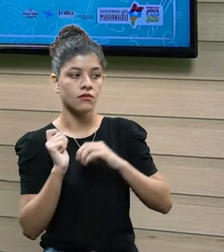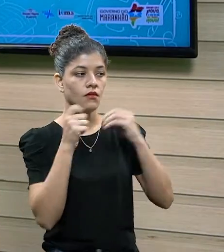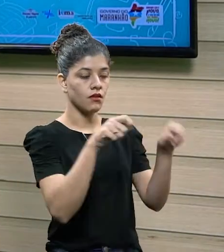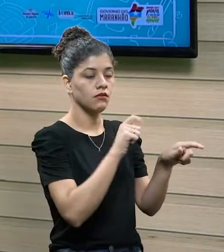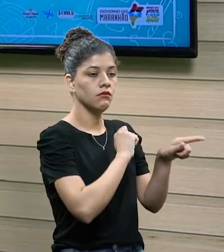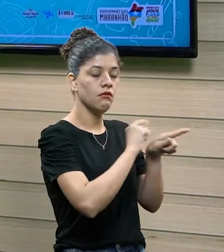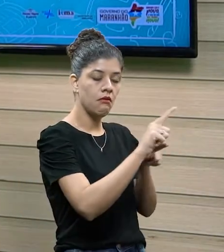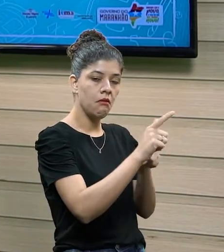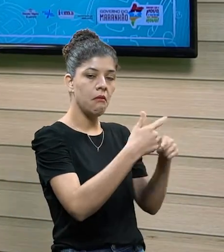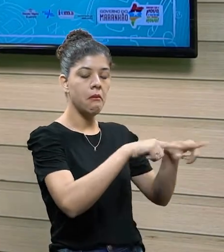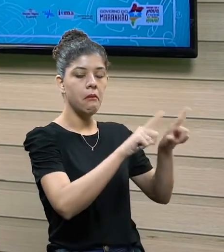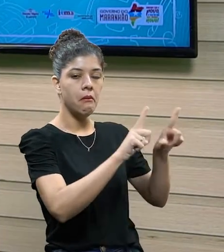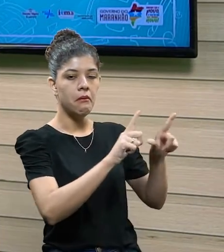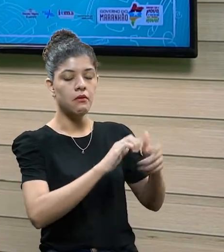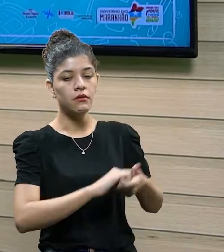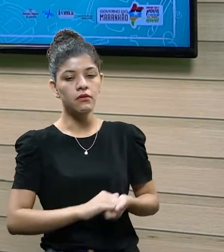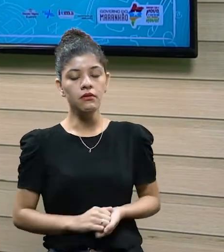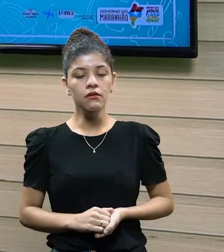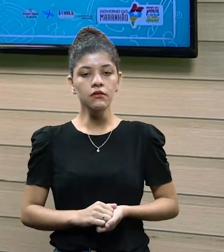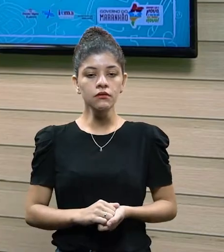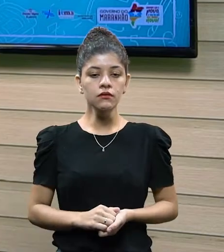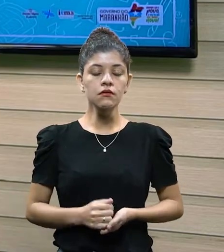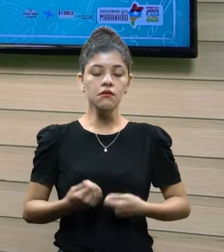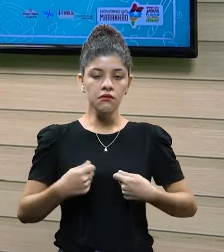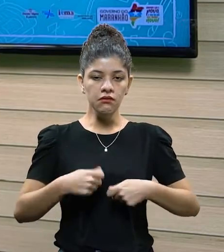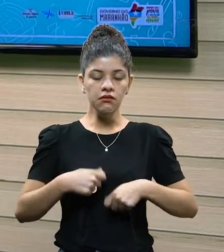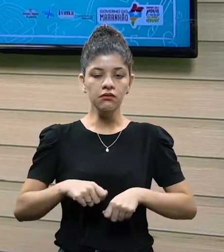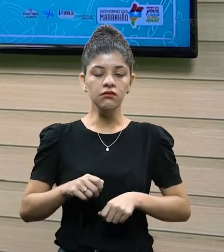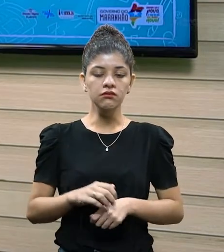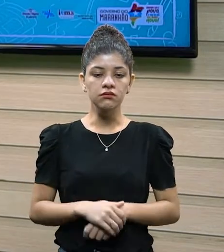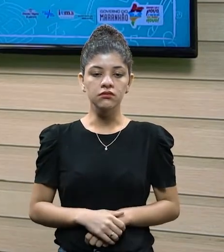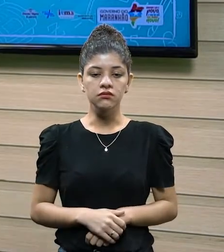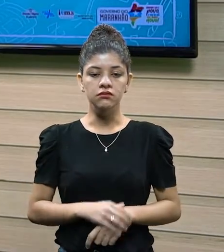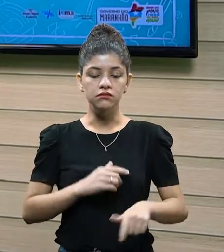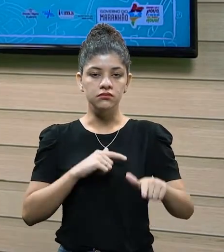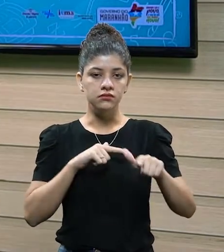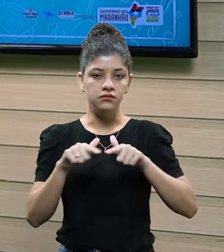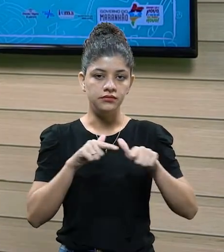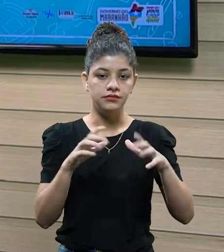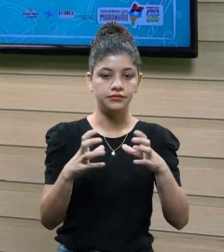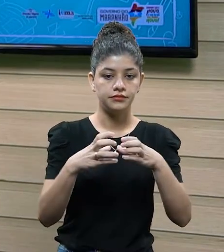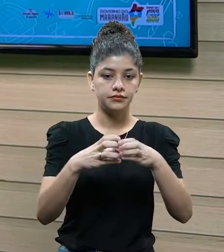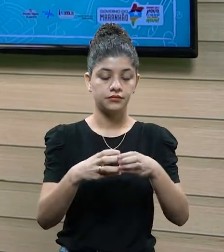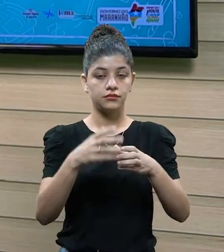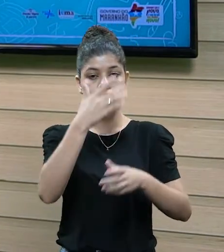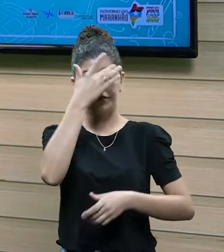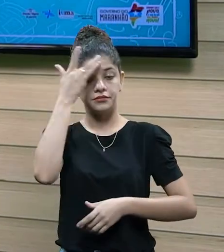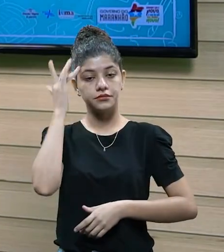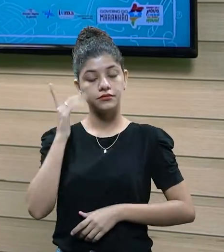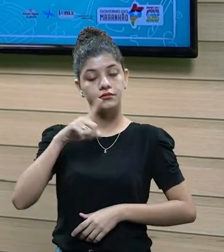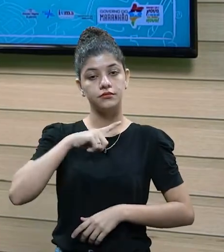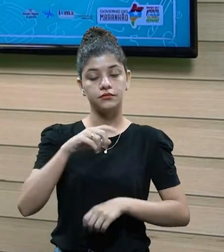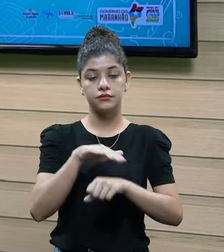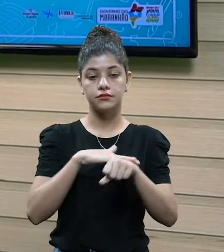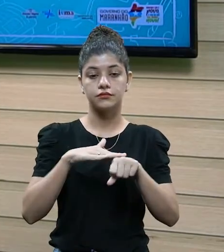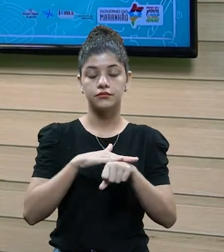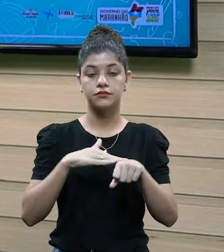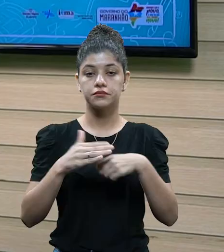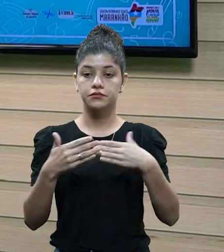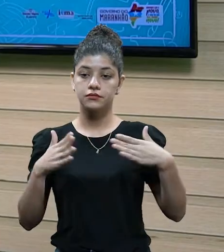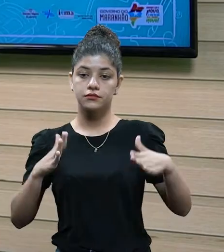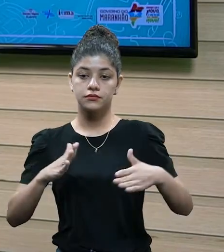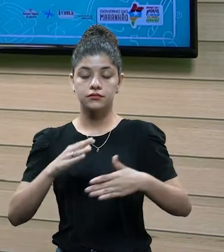locadora alugar um vídeo. Isso é criatividade. Então as empresas elas precisam. E o trabalho em equipe, a gestão em equipes de pessoas, quando tem um diálogo